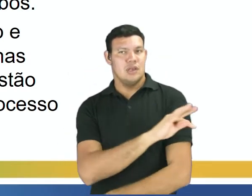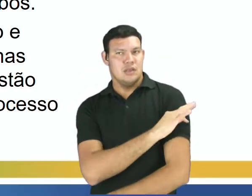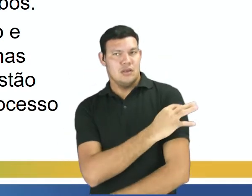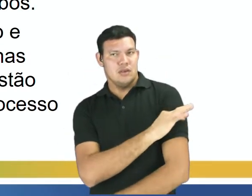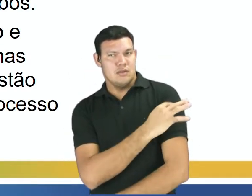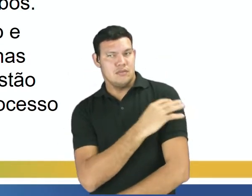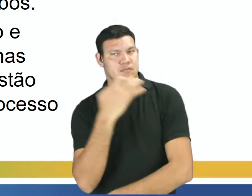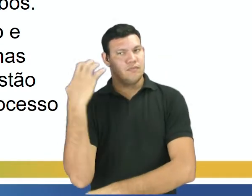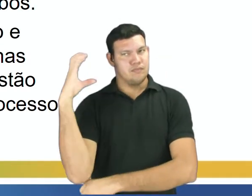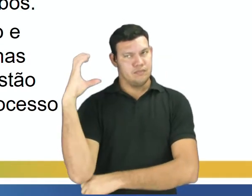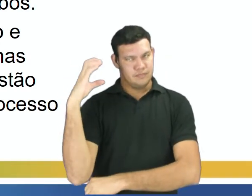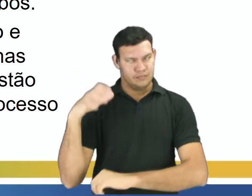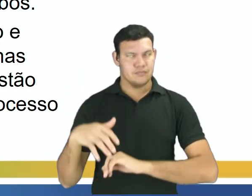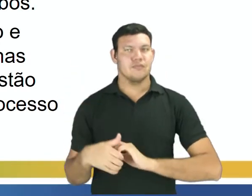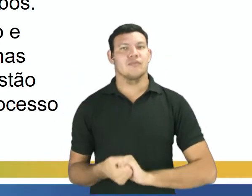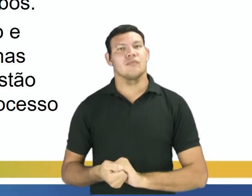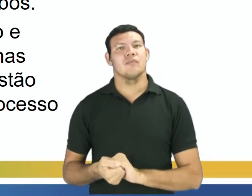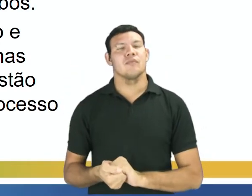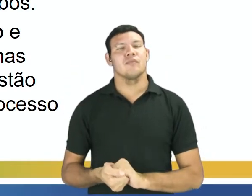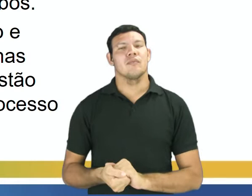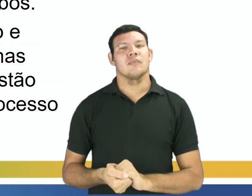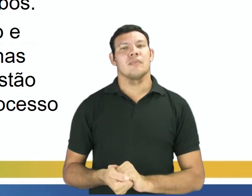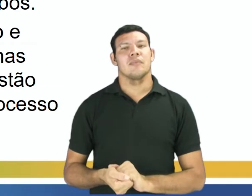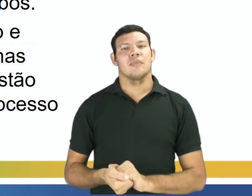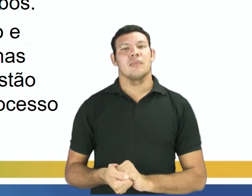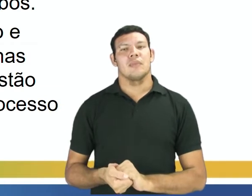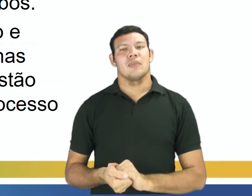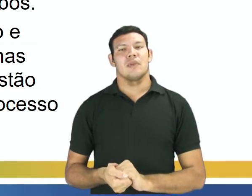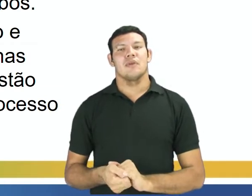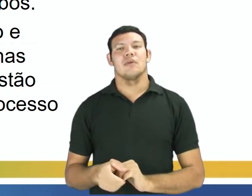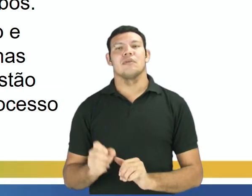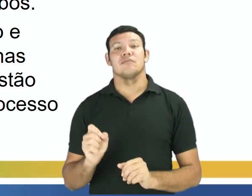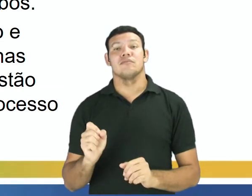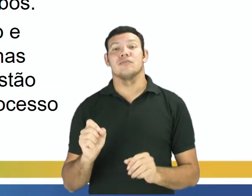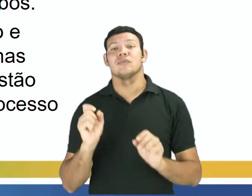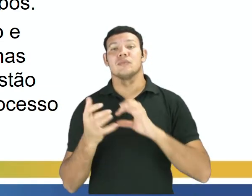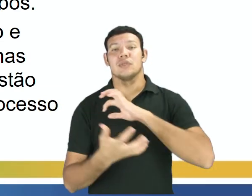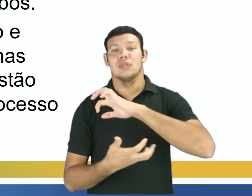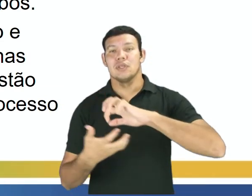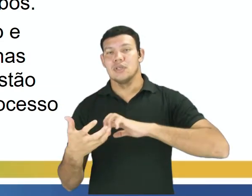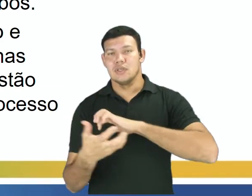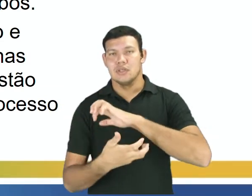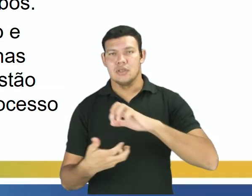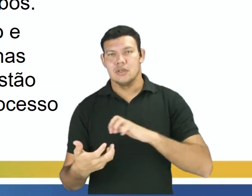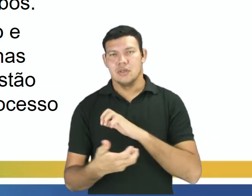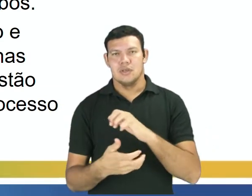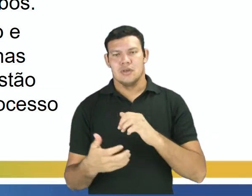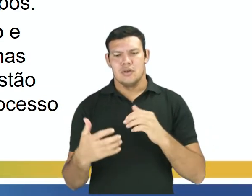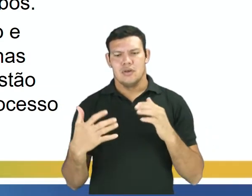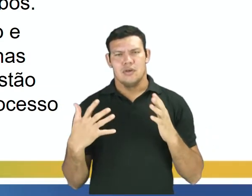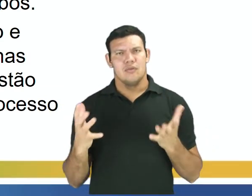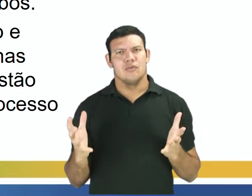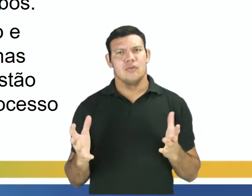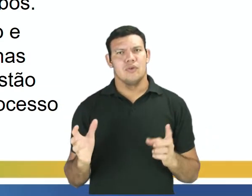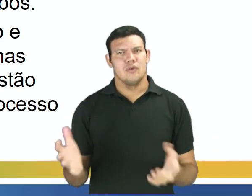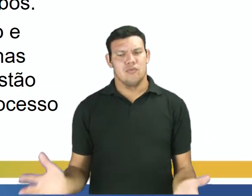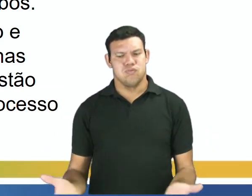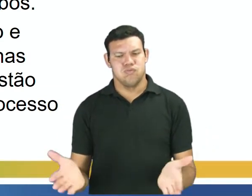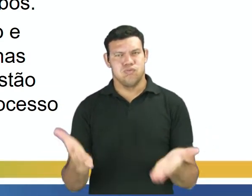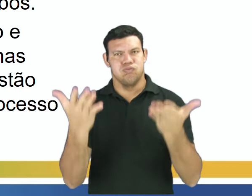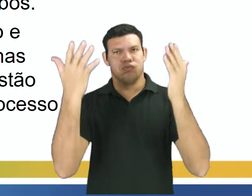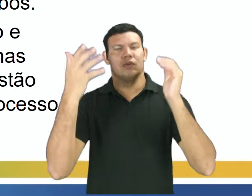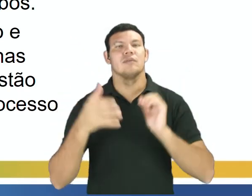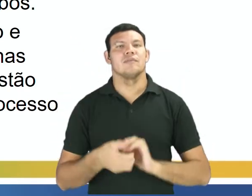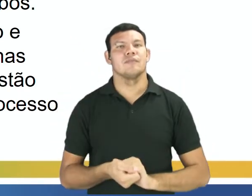ou, em alguns casos, a Revolução Informacional. Quais as condições históricas para isso? A ciência